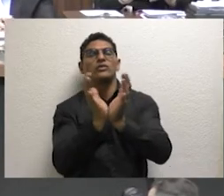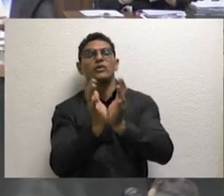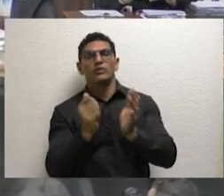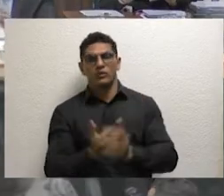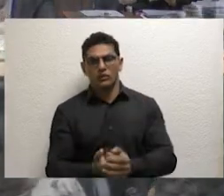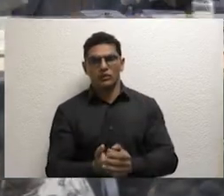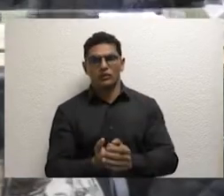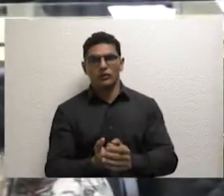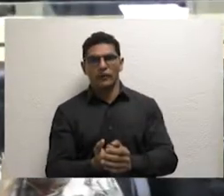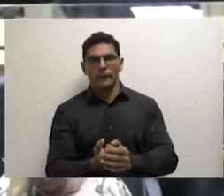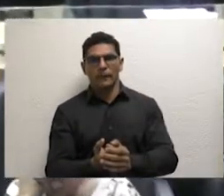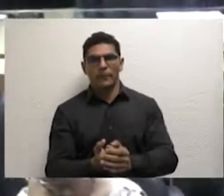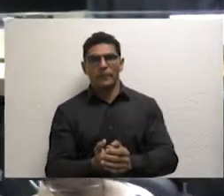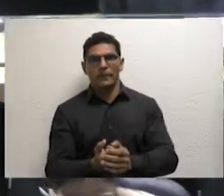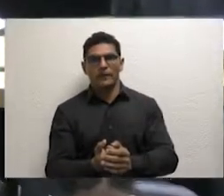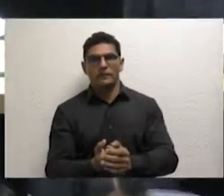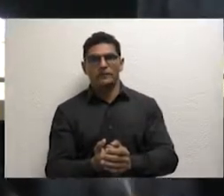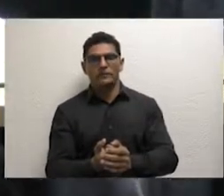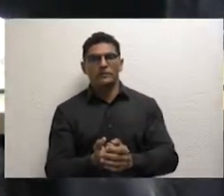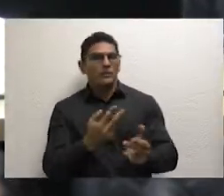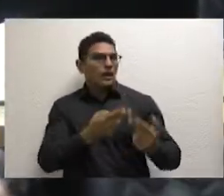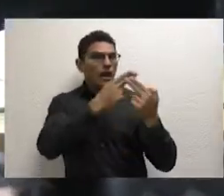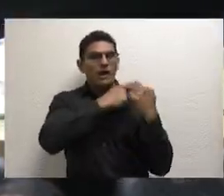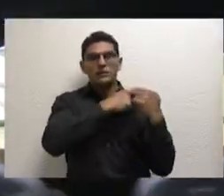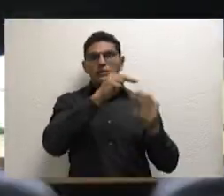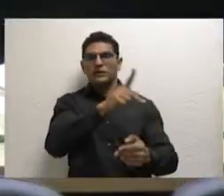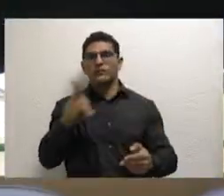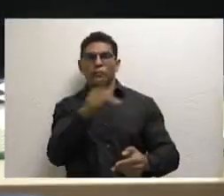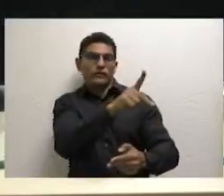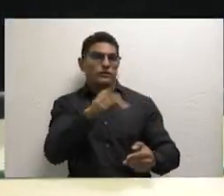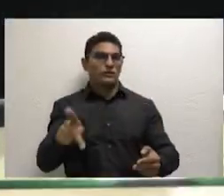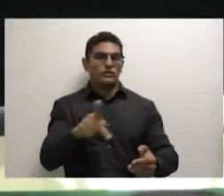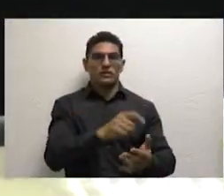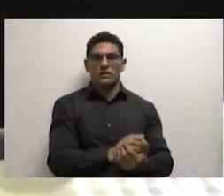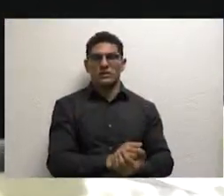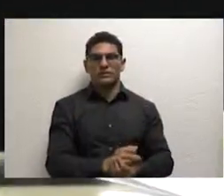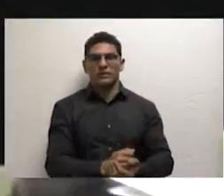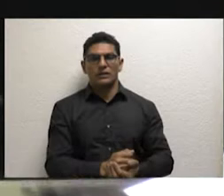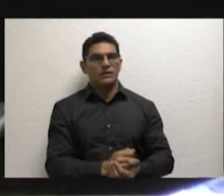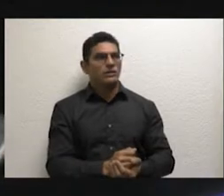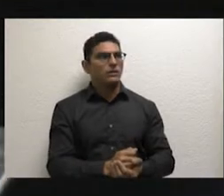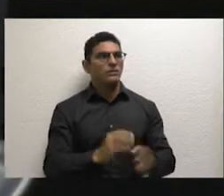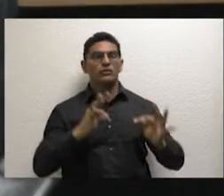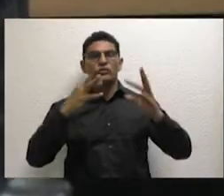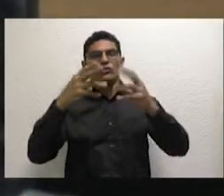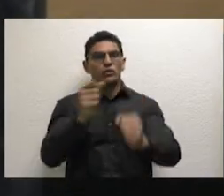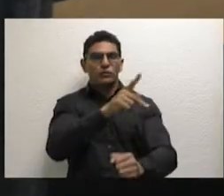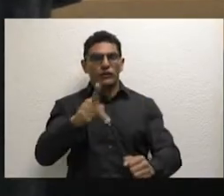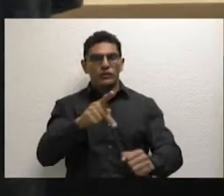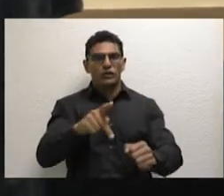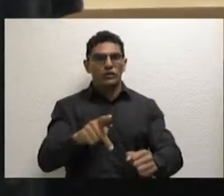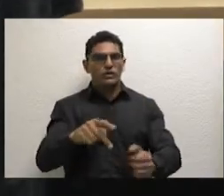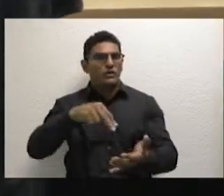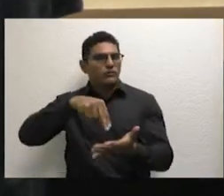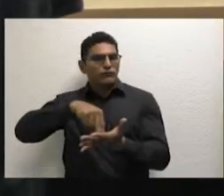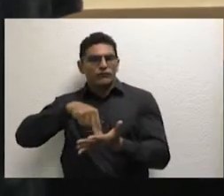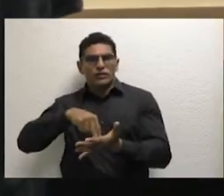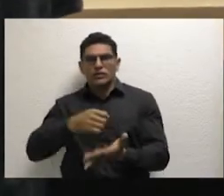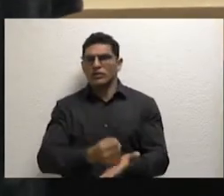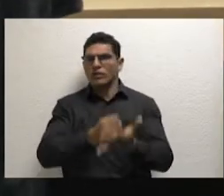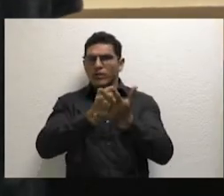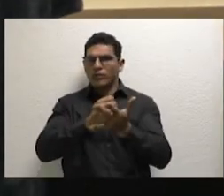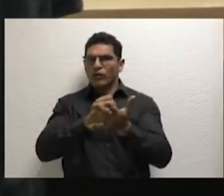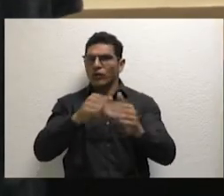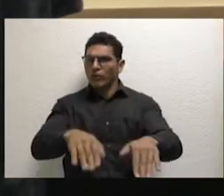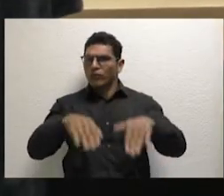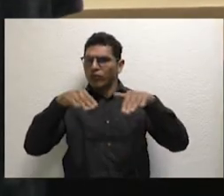e como também aberto para qualquer um deputado eu creio que não dá para os professores virem aqui e sair sem o apoio efetivo desta